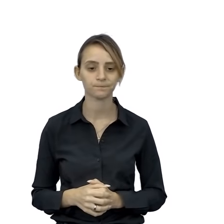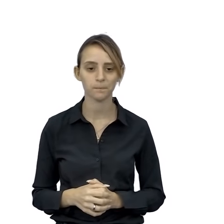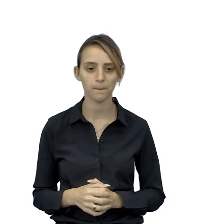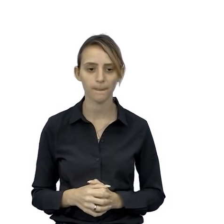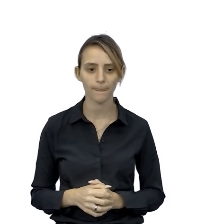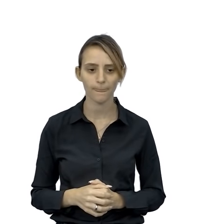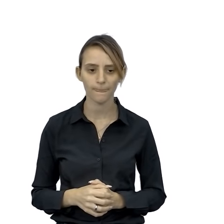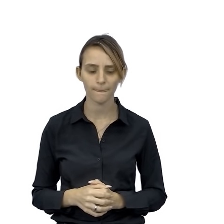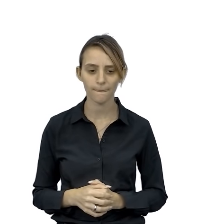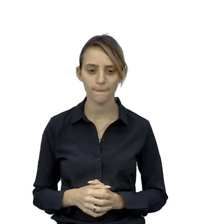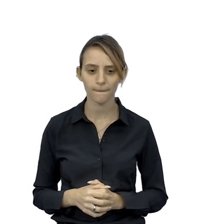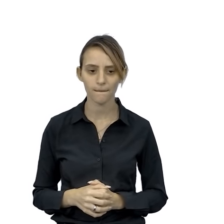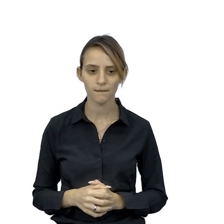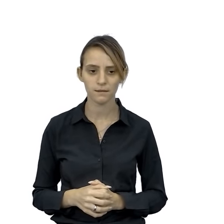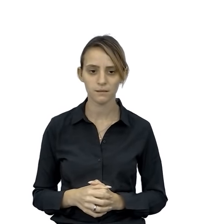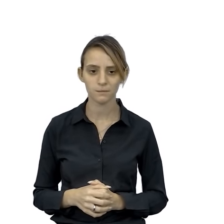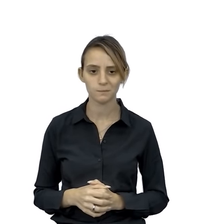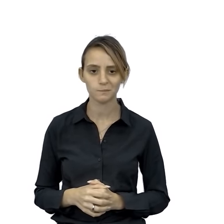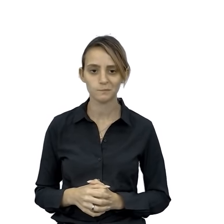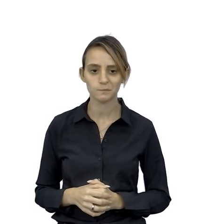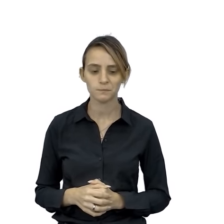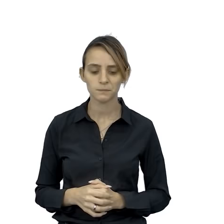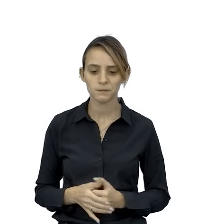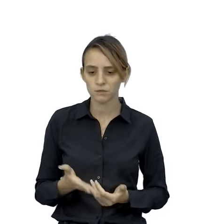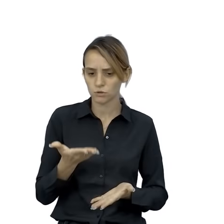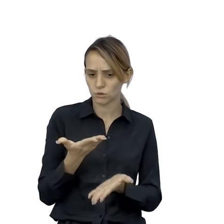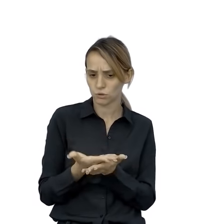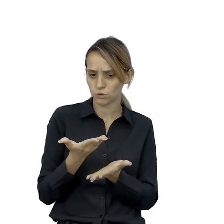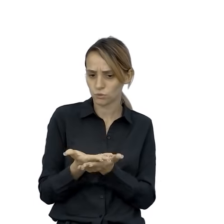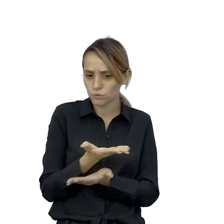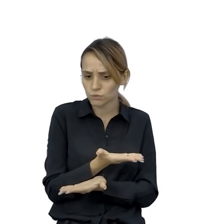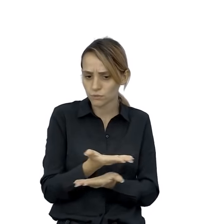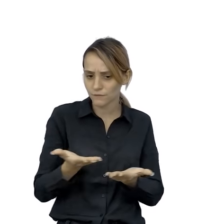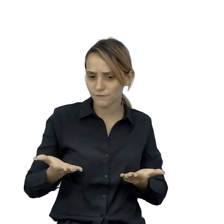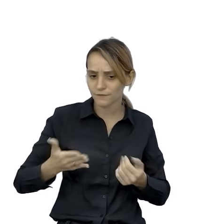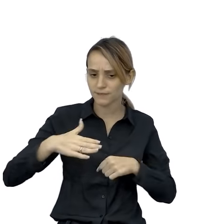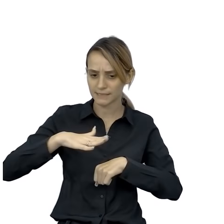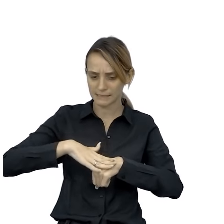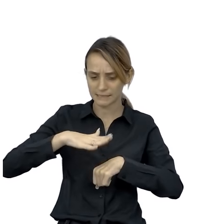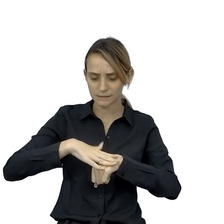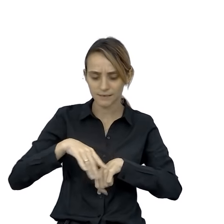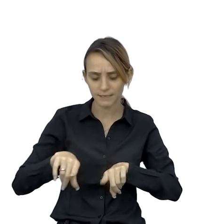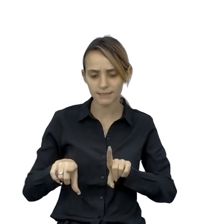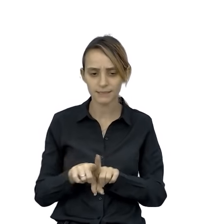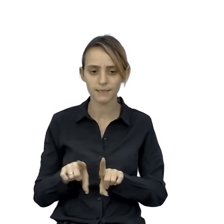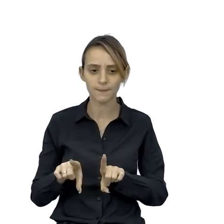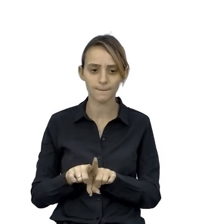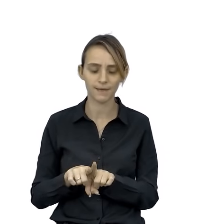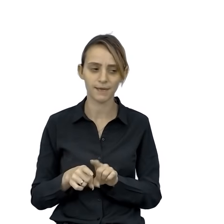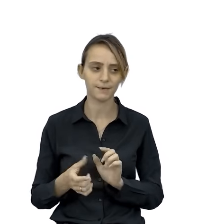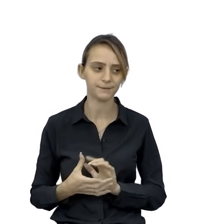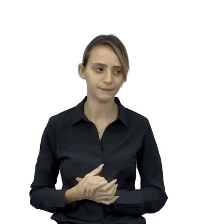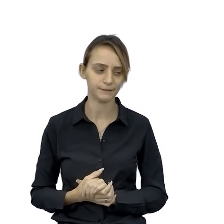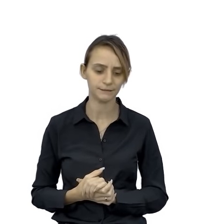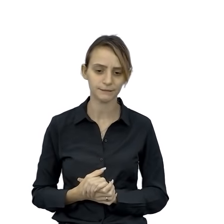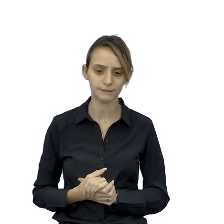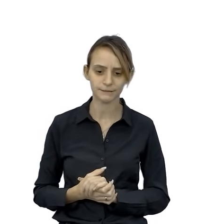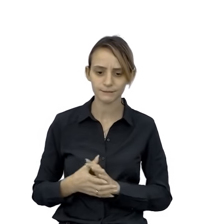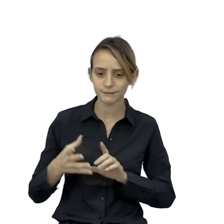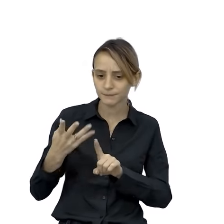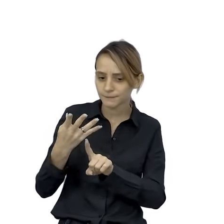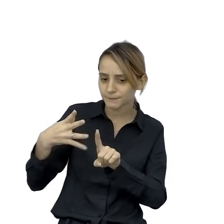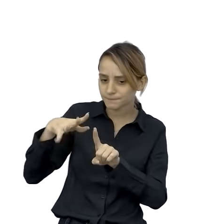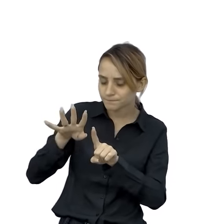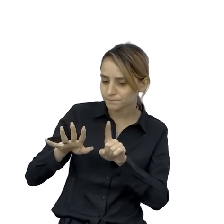Bom, e a partir, gente, desse estudo que vocês realizarem aí, de todo esse planejamento, esse mapeamento aí das habilidades que